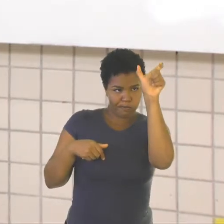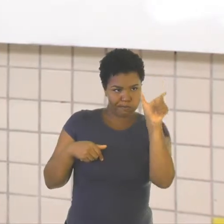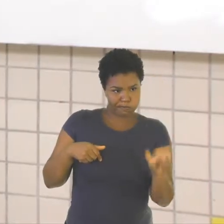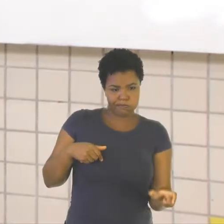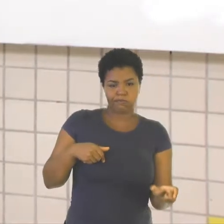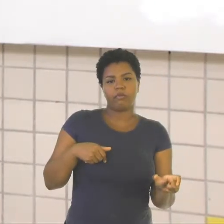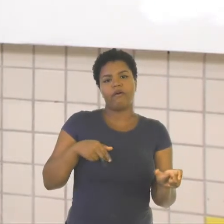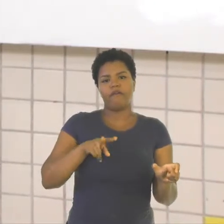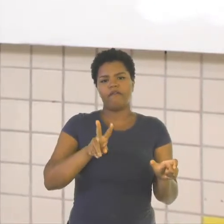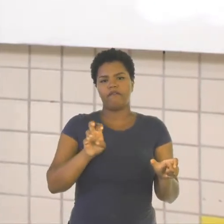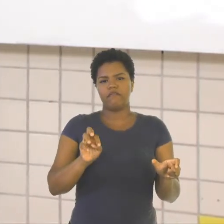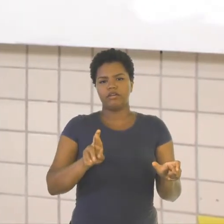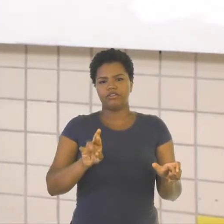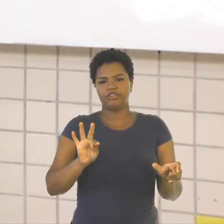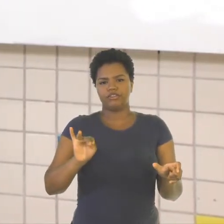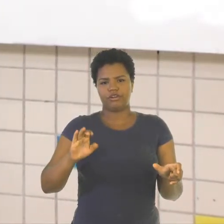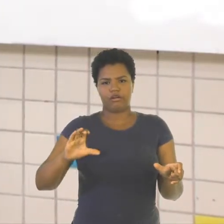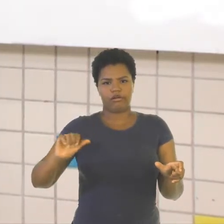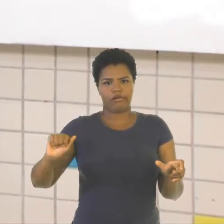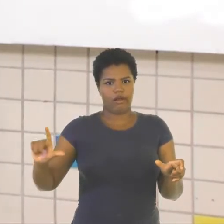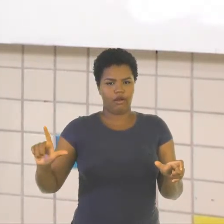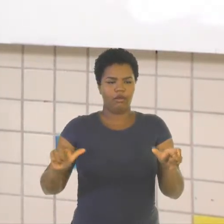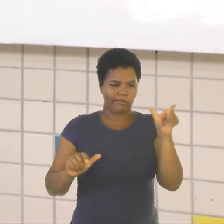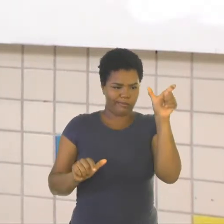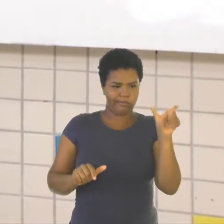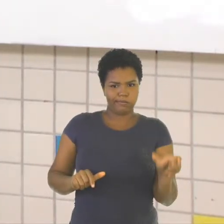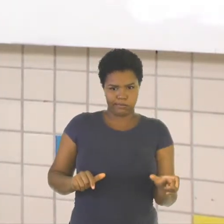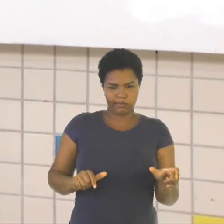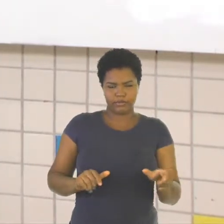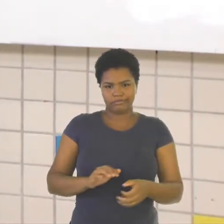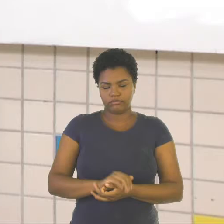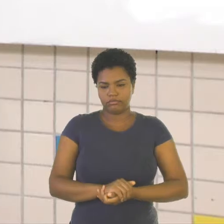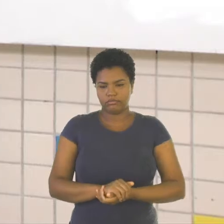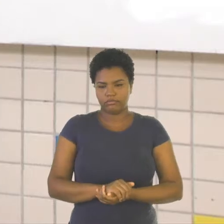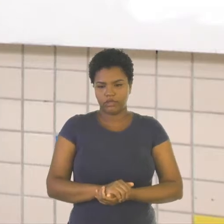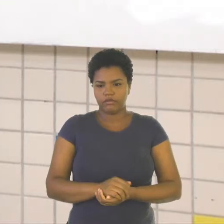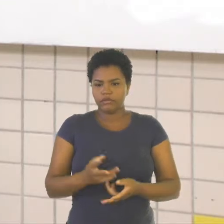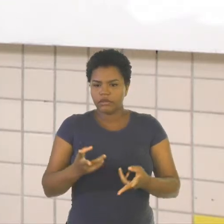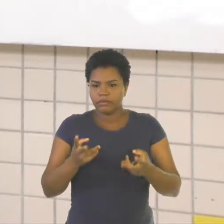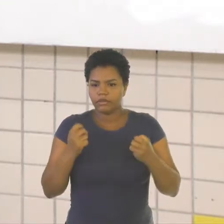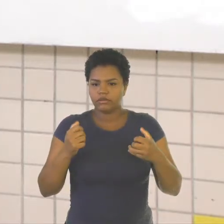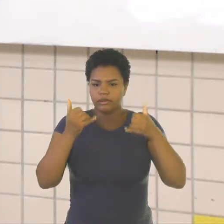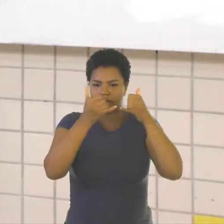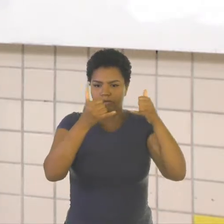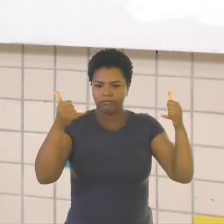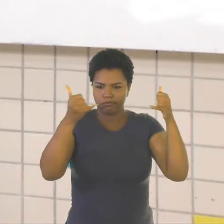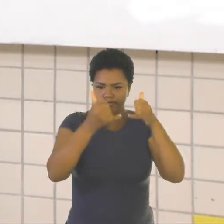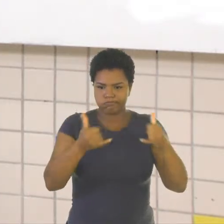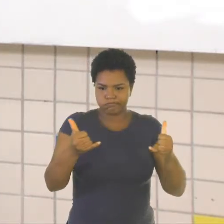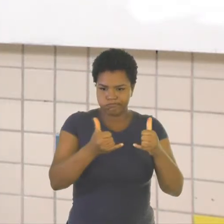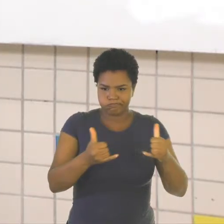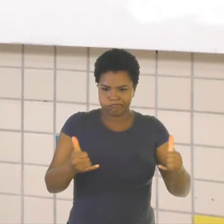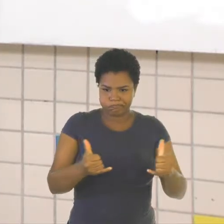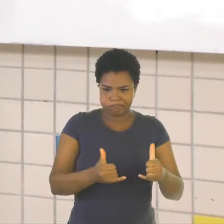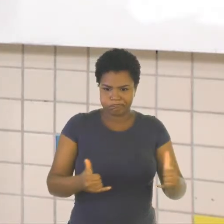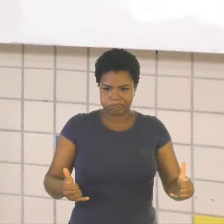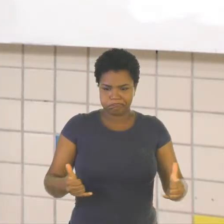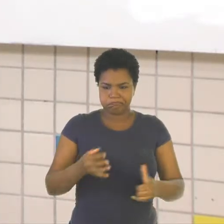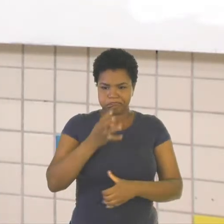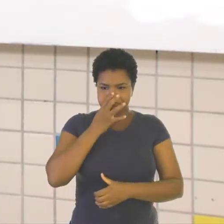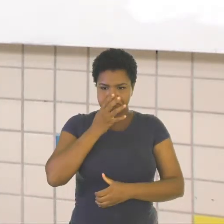E aí, eu vou observar linha por linha,